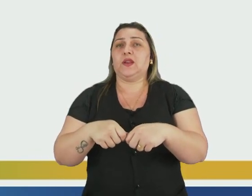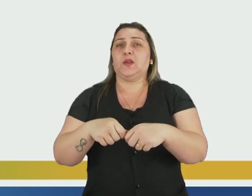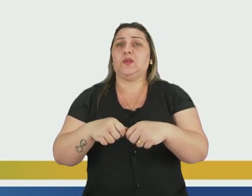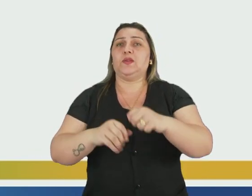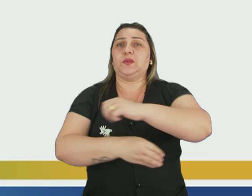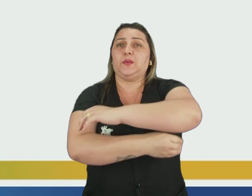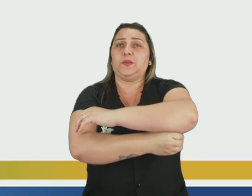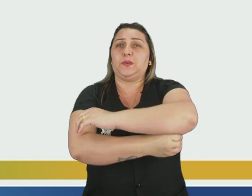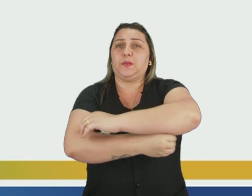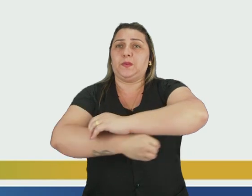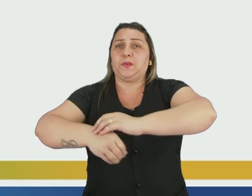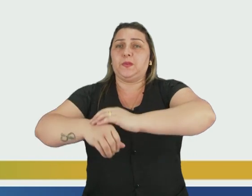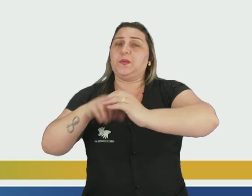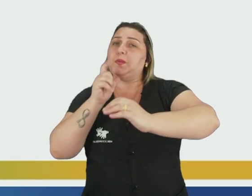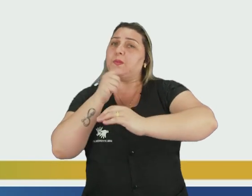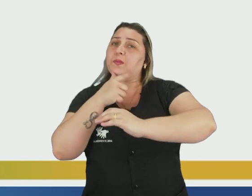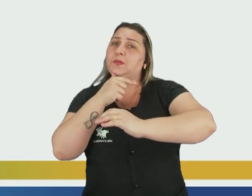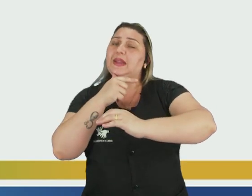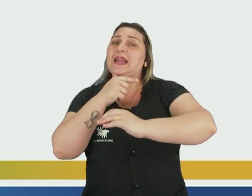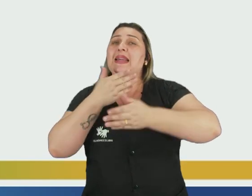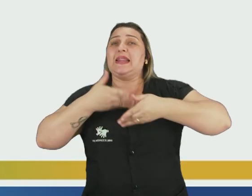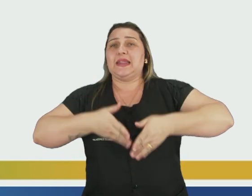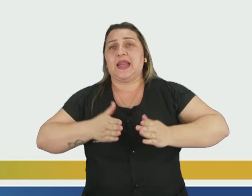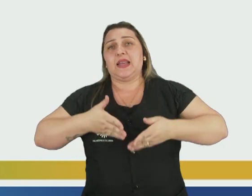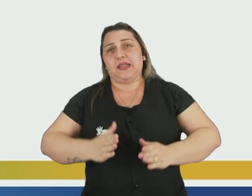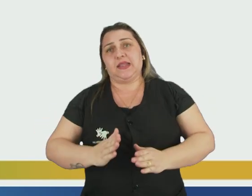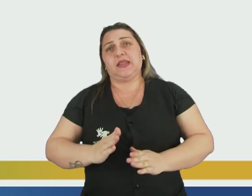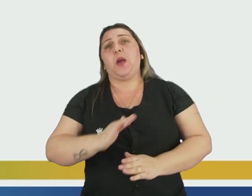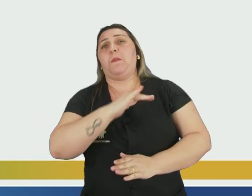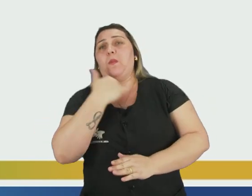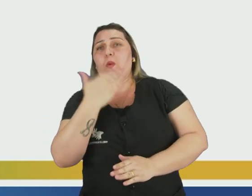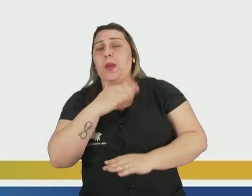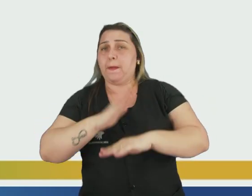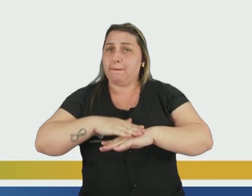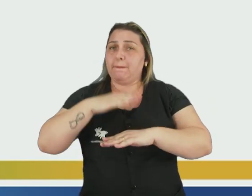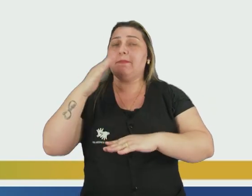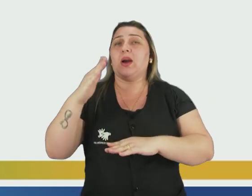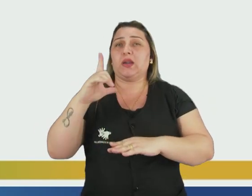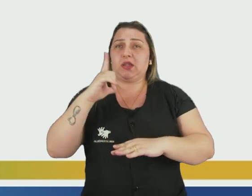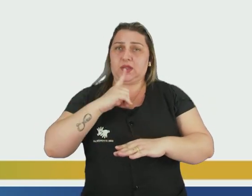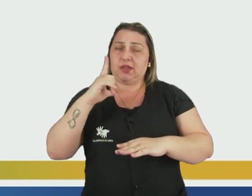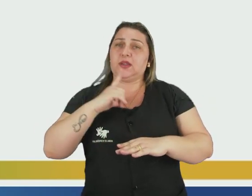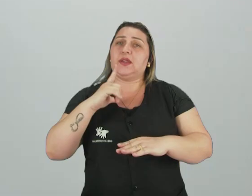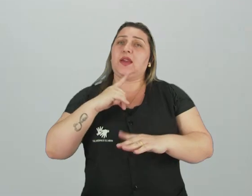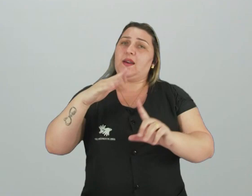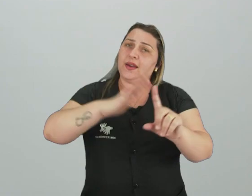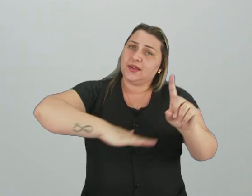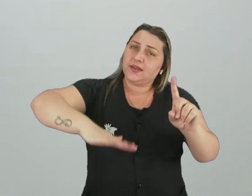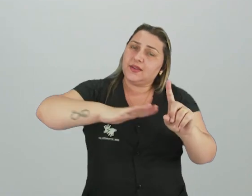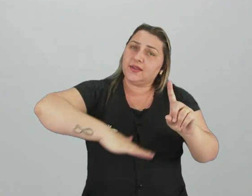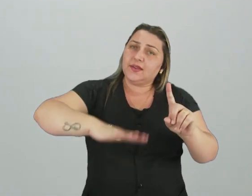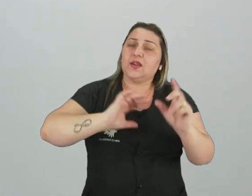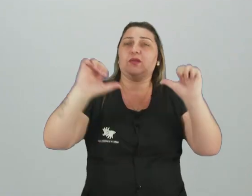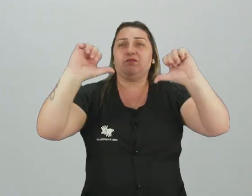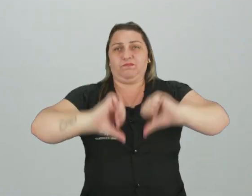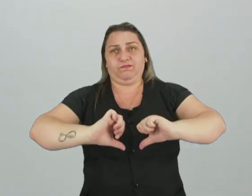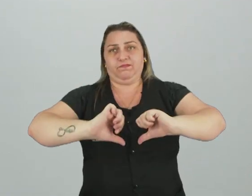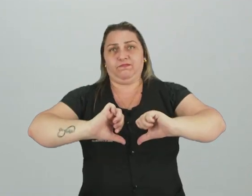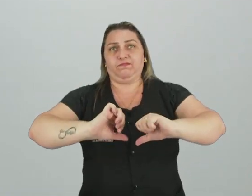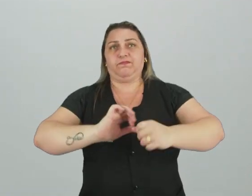se nascia muito e morria muito, há um indicativo de um aspecto social e sanitário